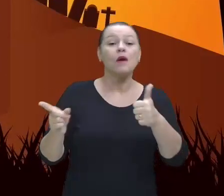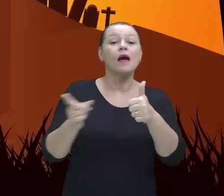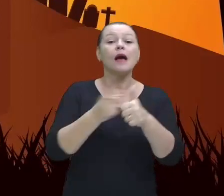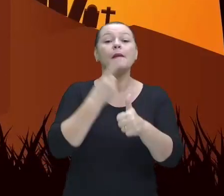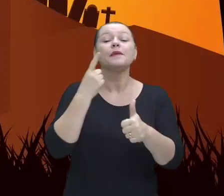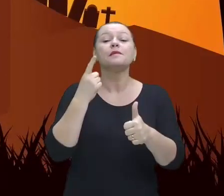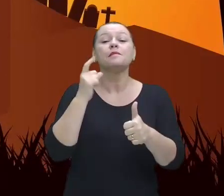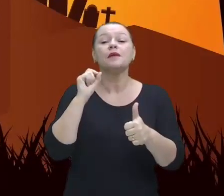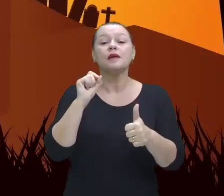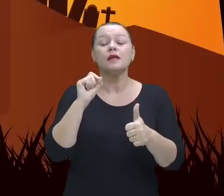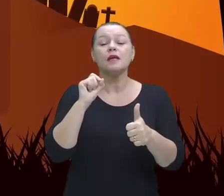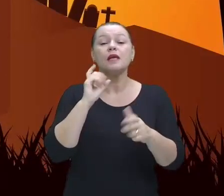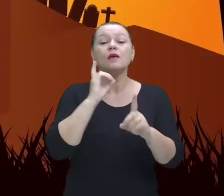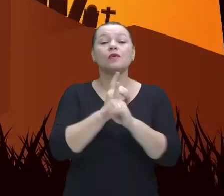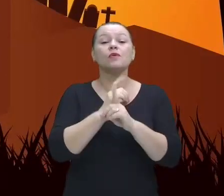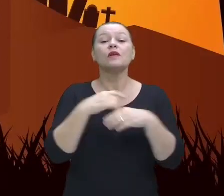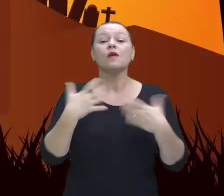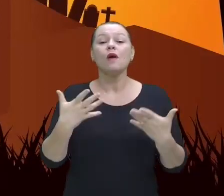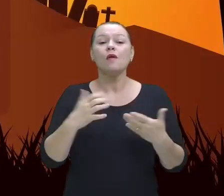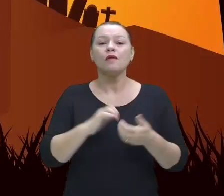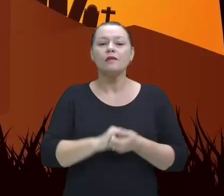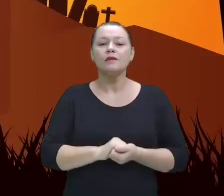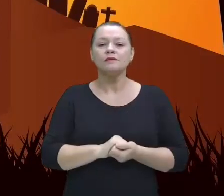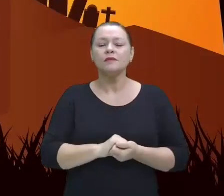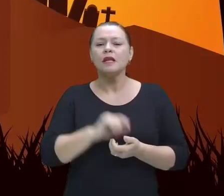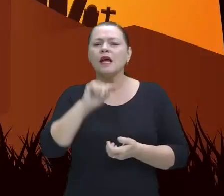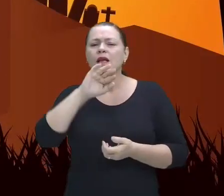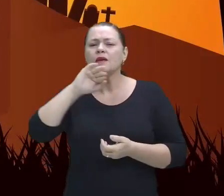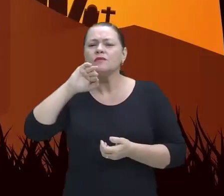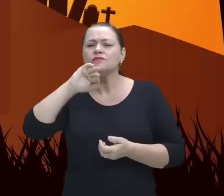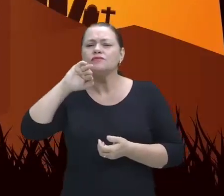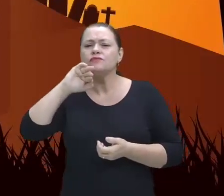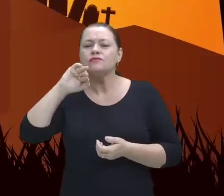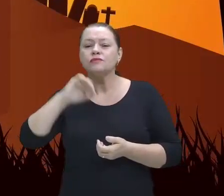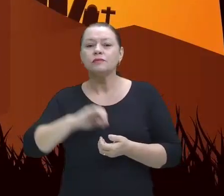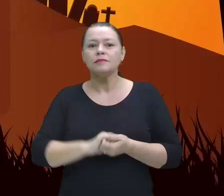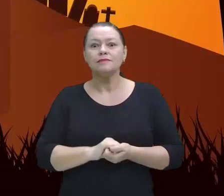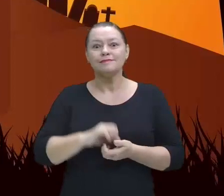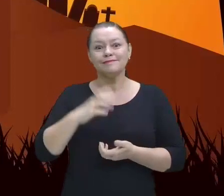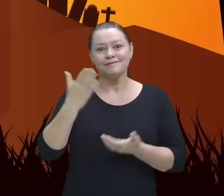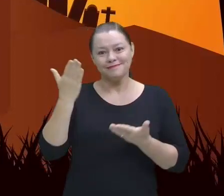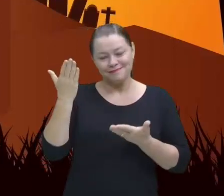primeira palavra que eu encontrei foi ali, ó, no cantinho.